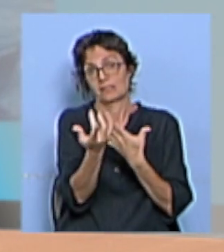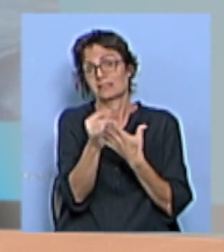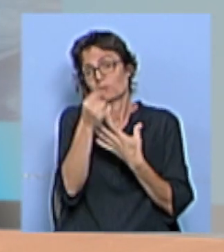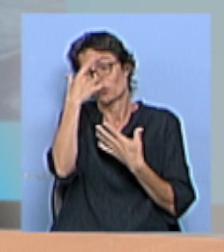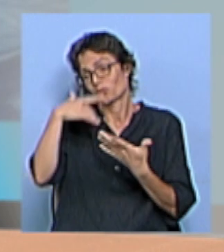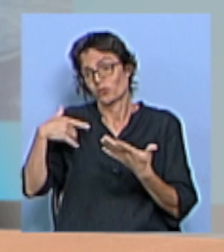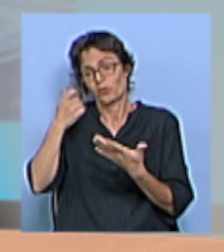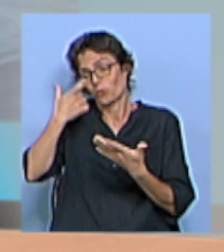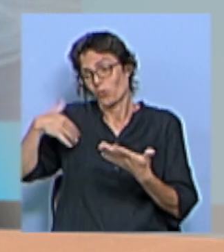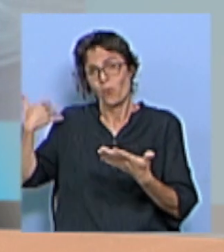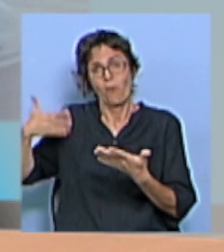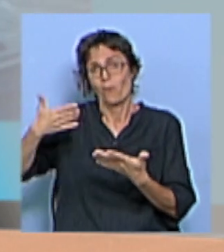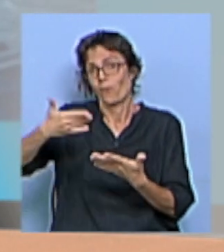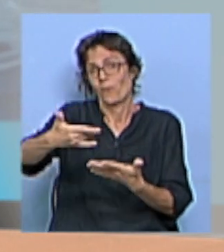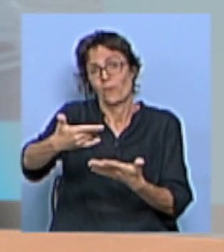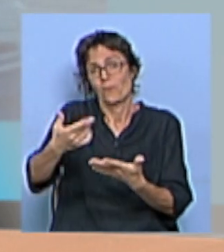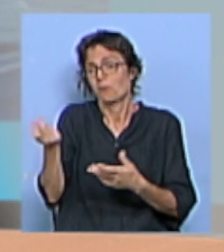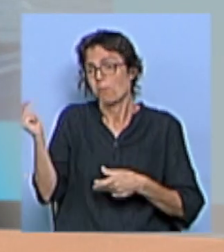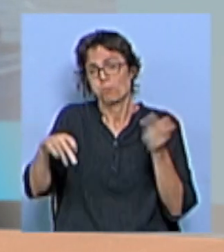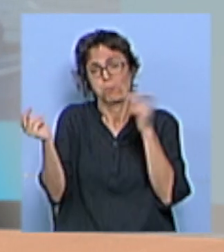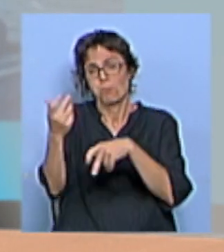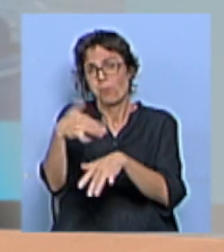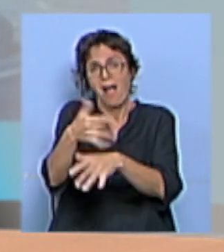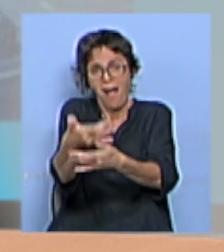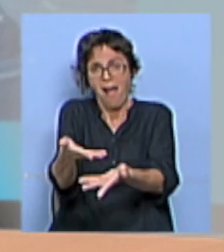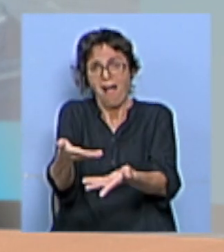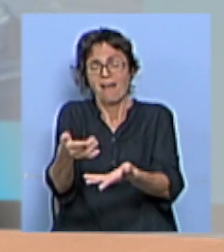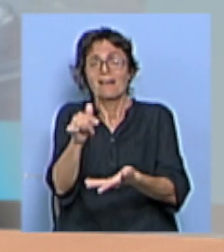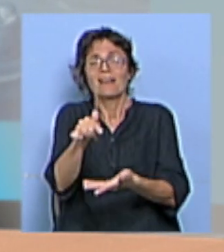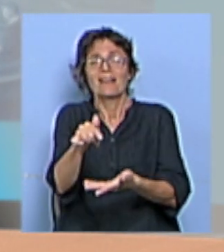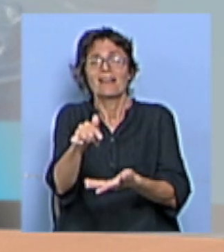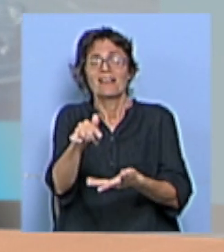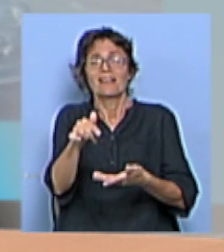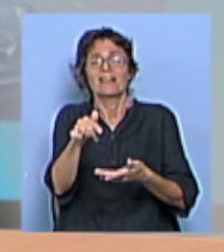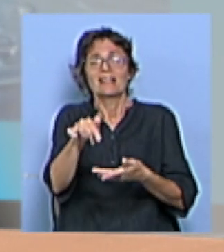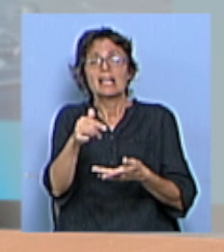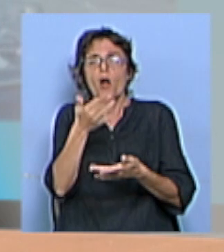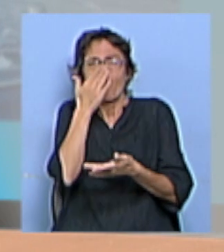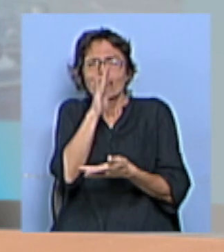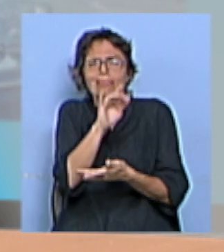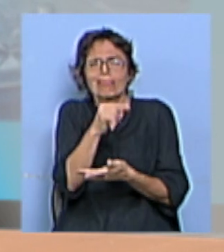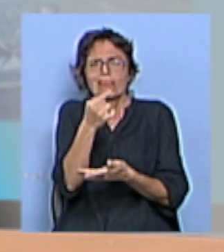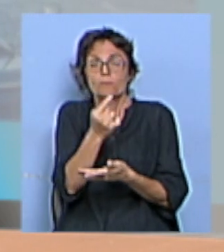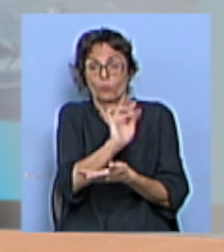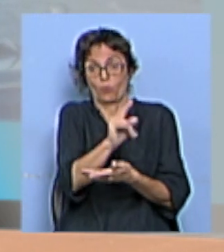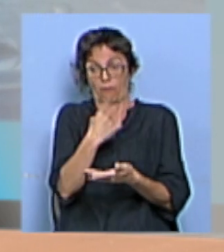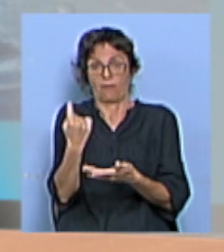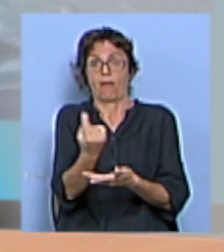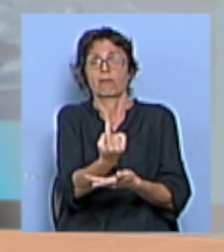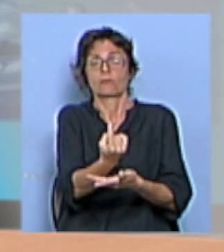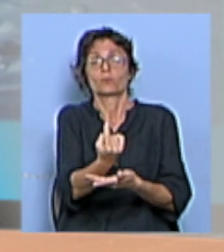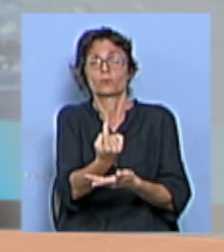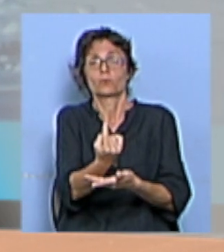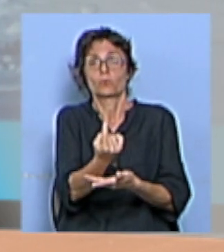que tais coisas aconteçam. Por conseguinte, depois a atitude que devemos desenvolver e que muitas vezes não